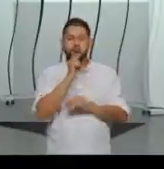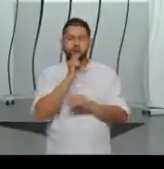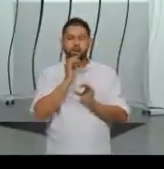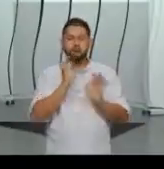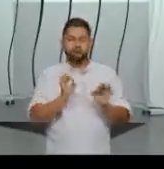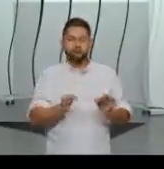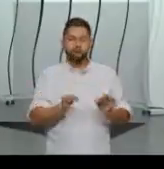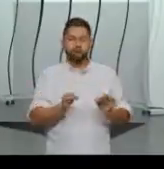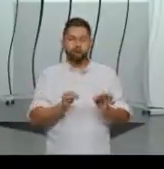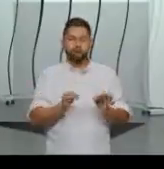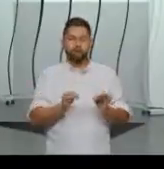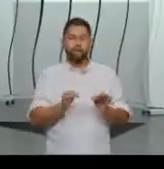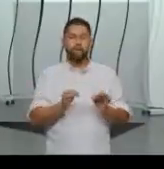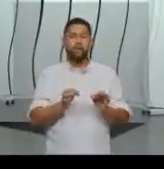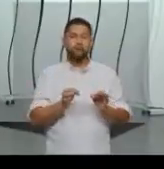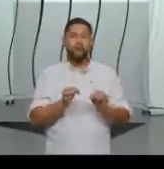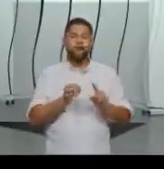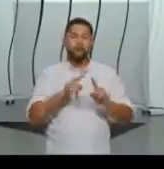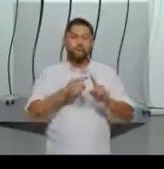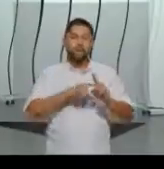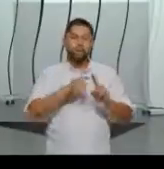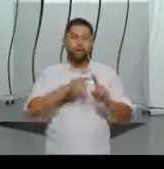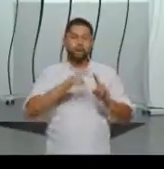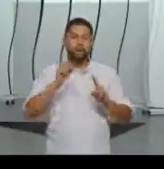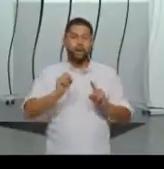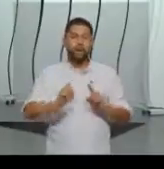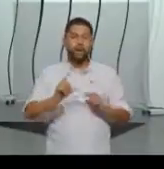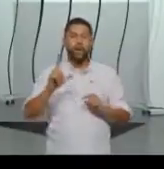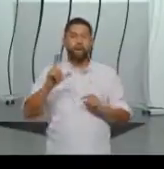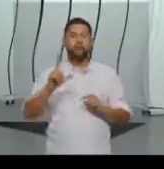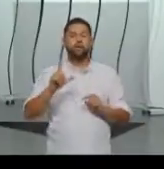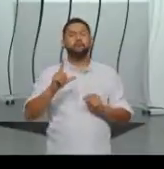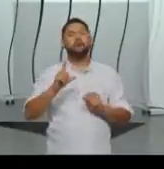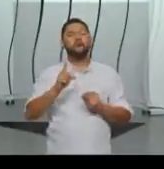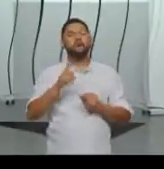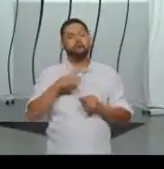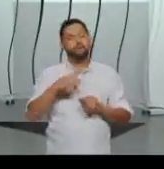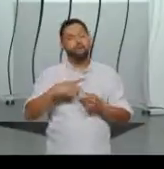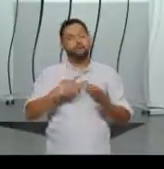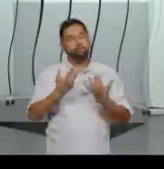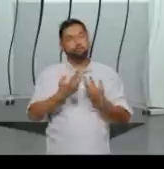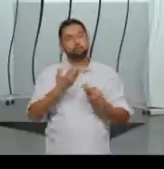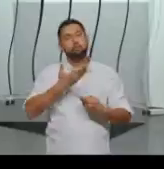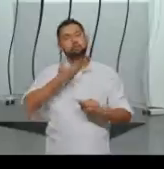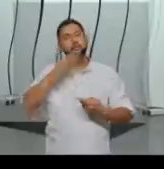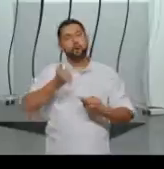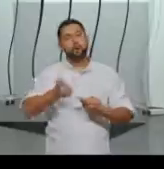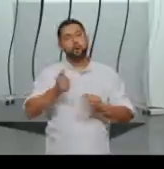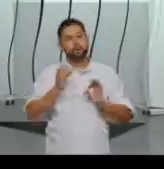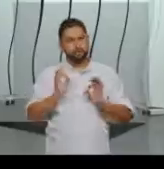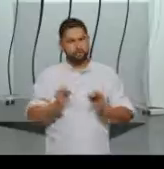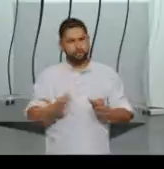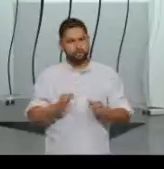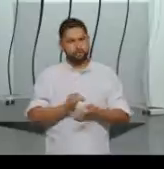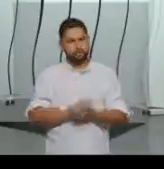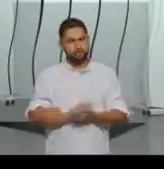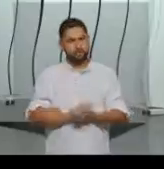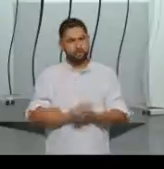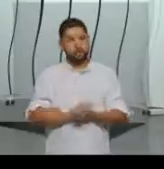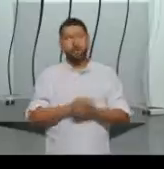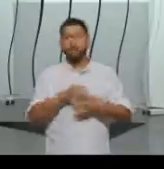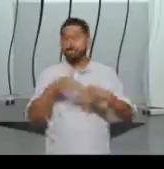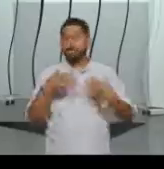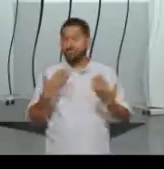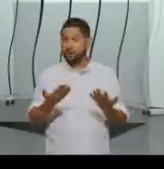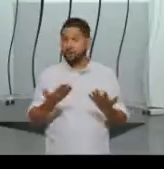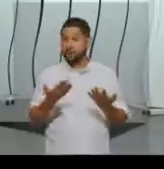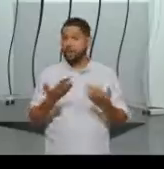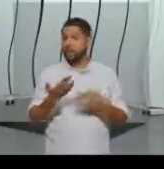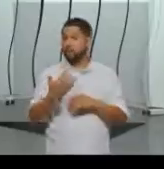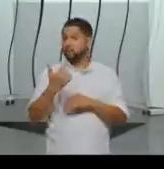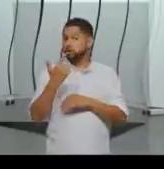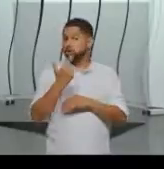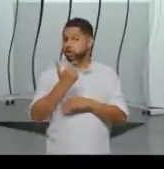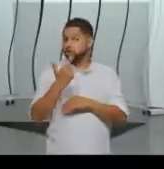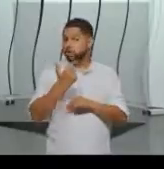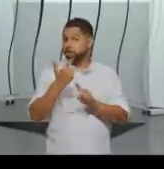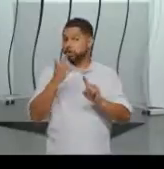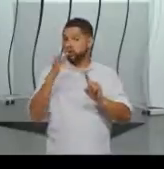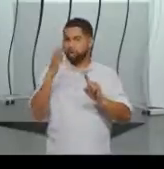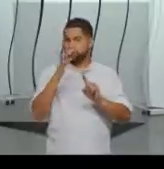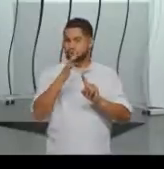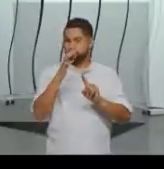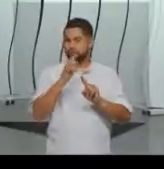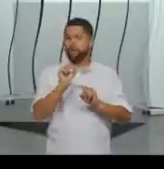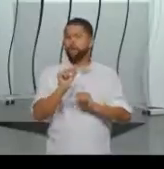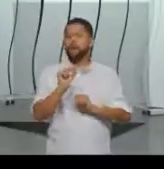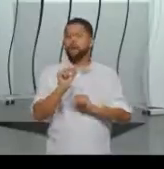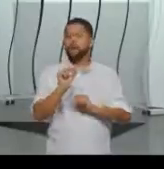com o vapor, com a temperatura alta, vai fazer com que cozinhe mais rápido. Logo, esse segundo fator está falando